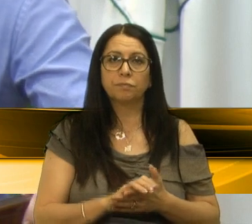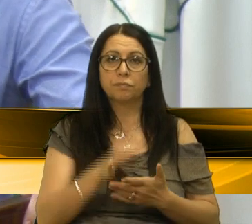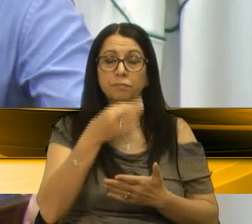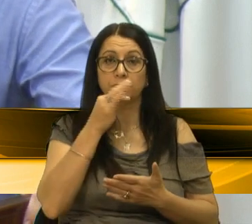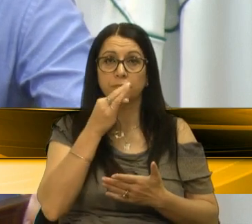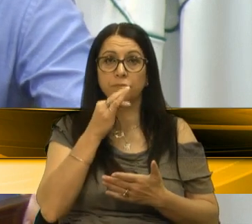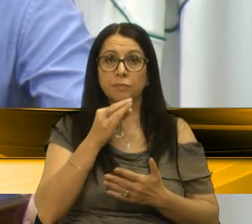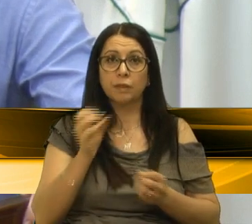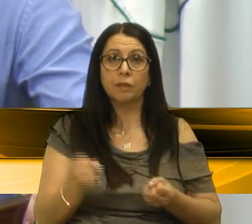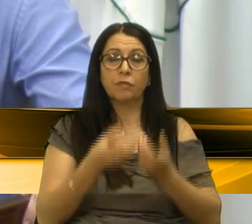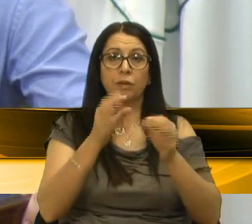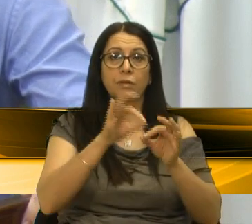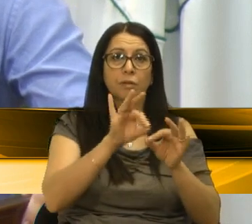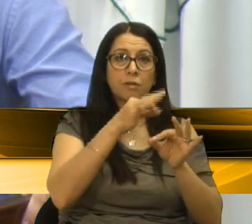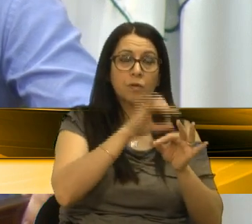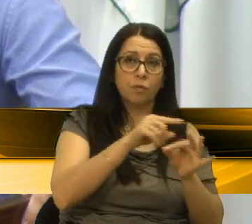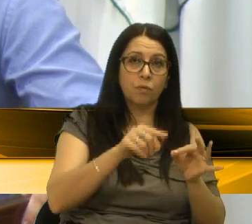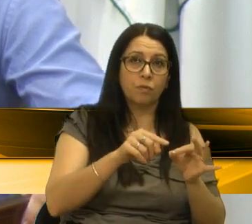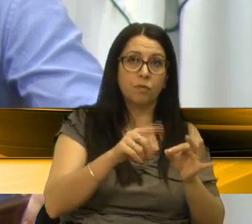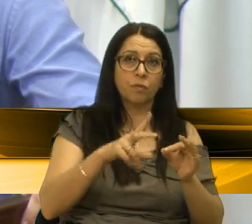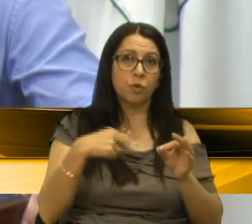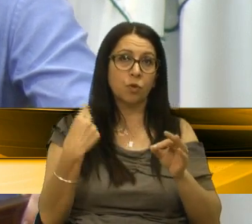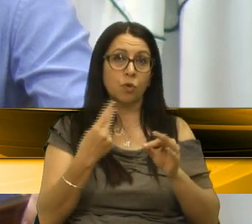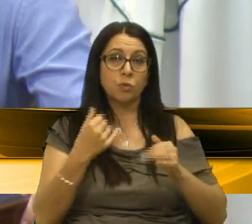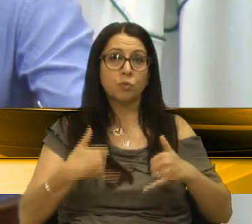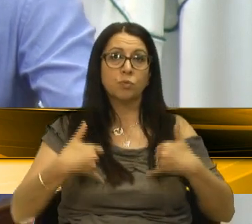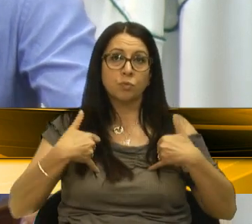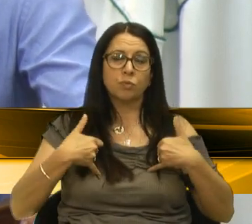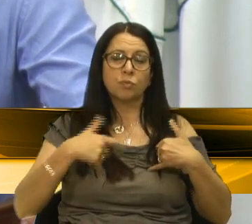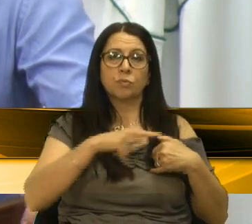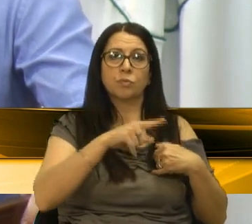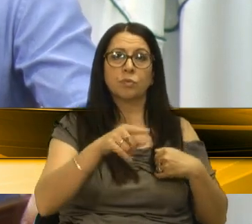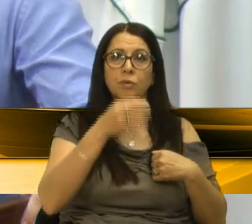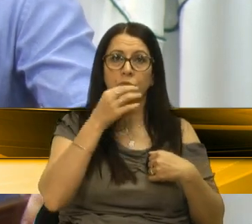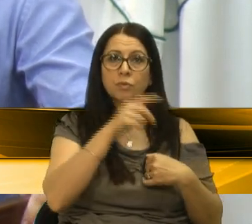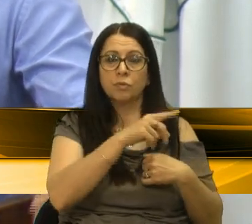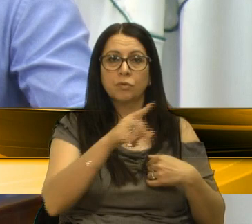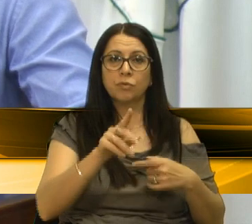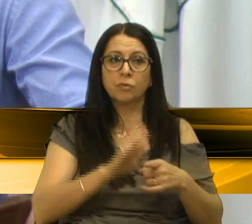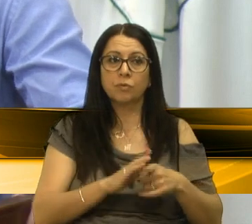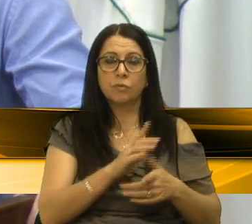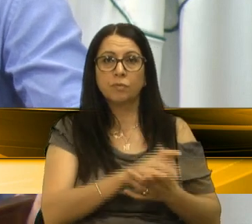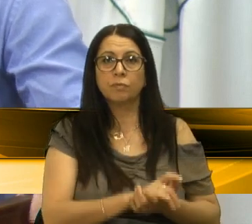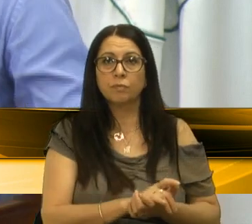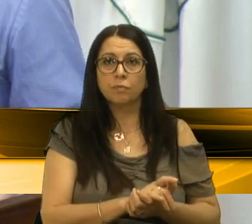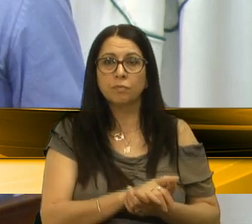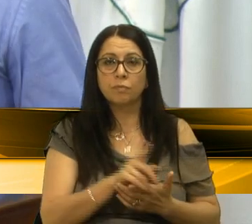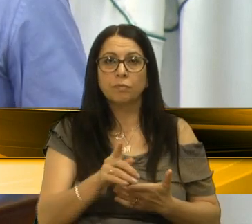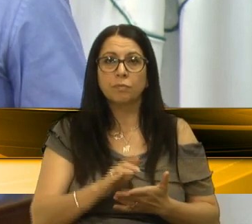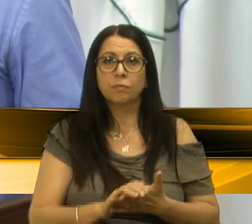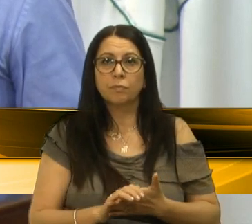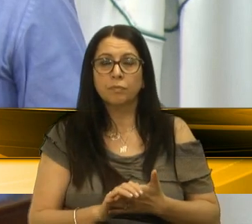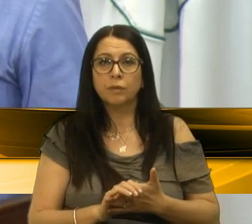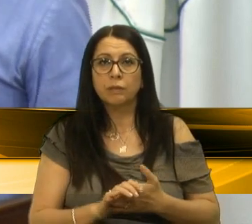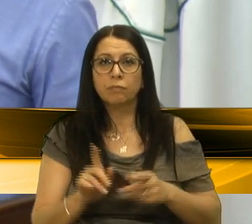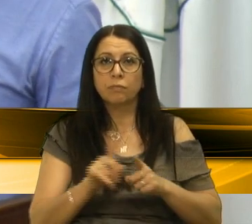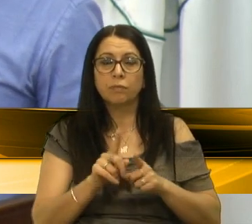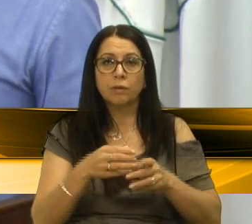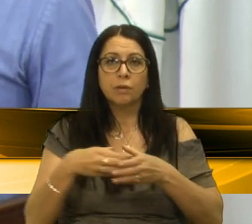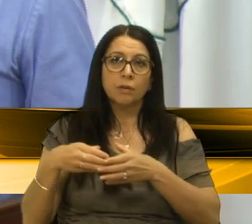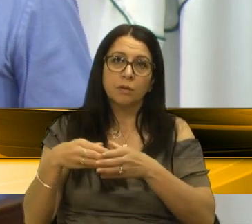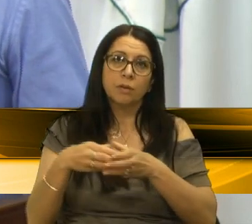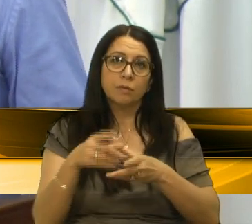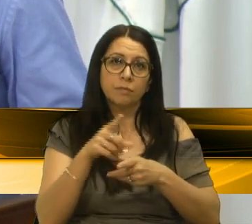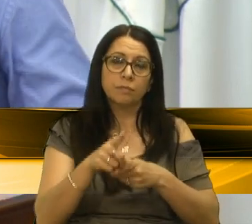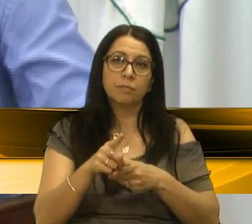Festa Nacional da Uva, nosso grande orgulho. A Caxias, meu colega vereador Toigo, de um turismo